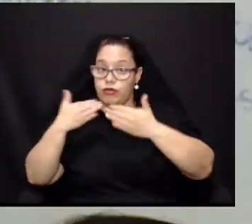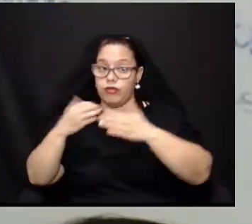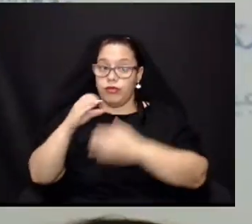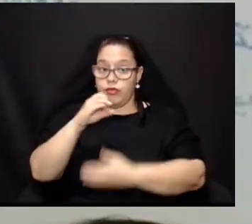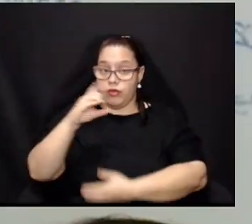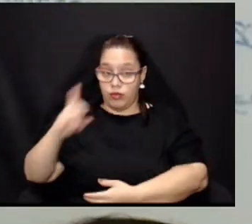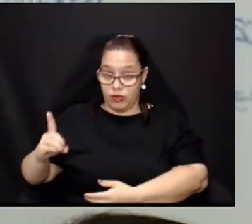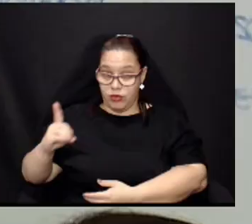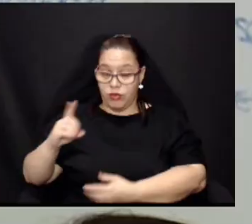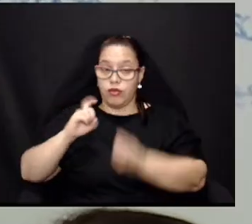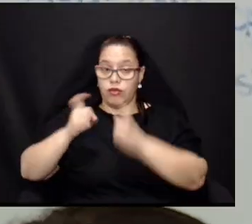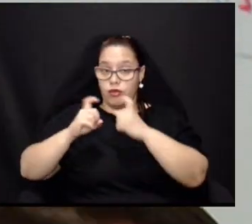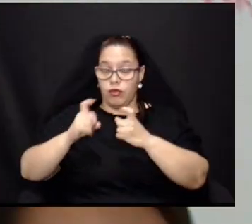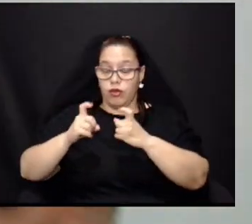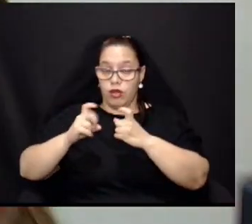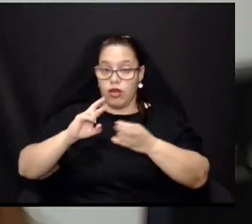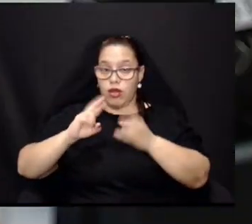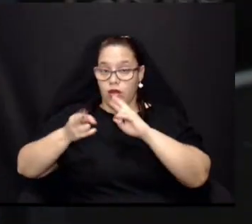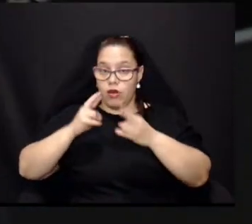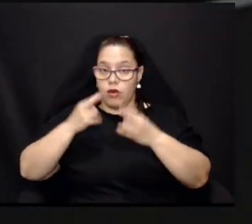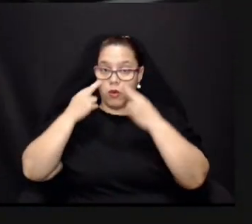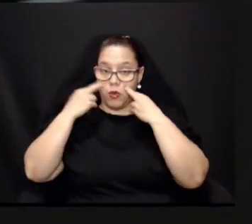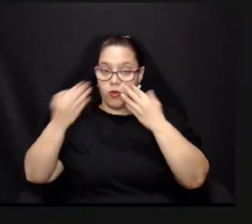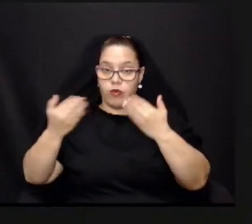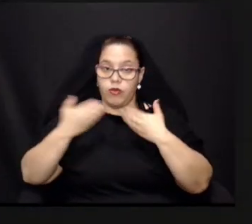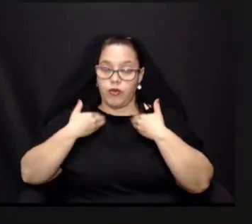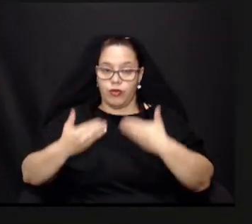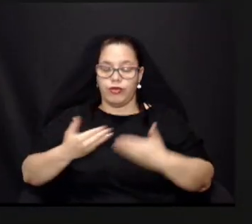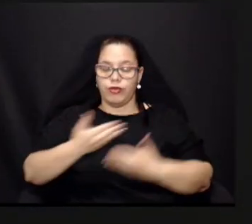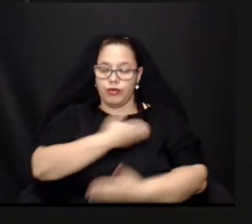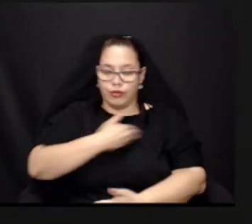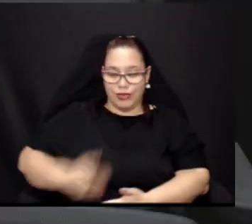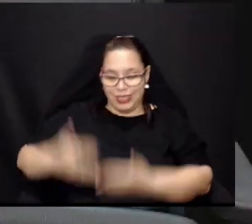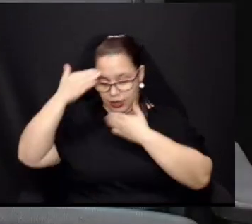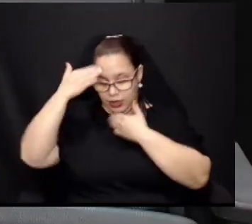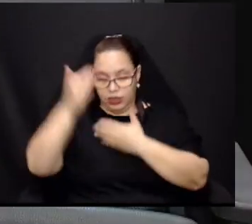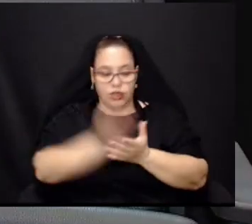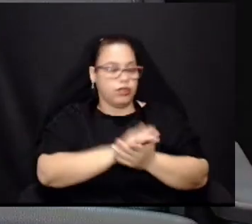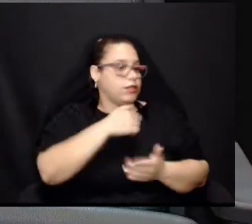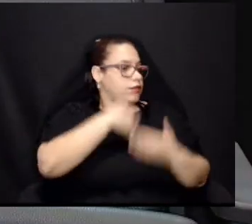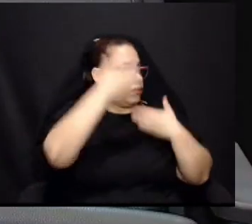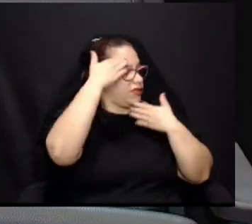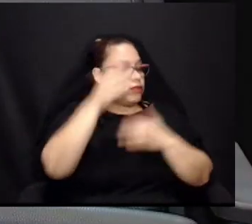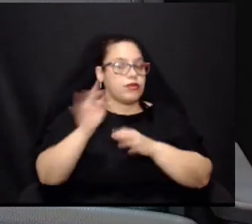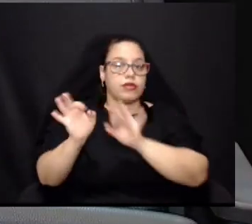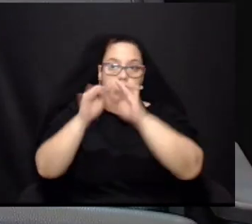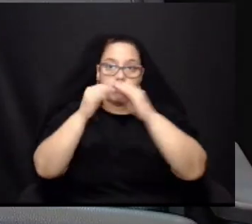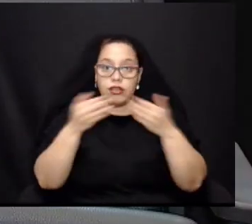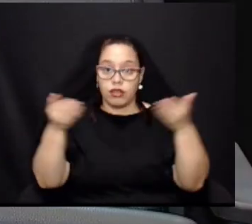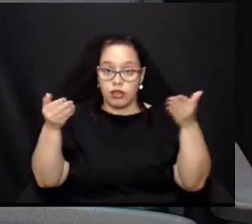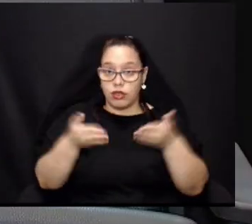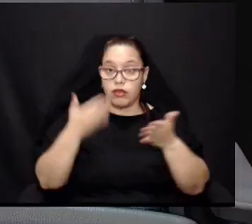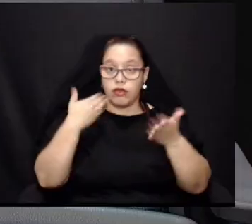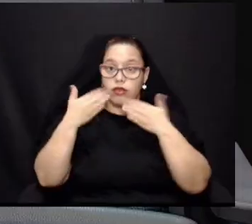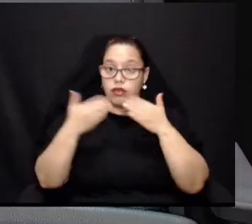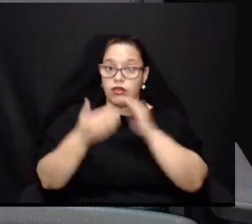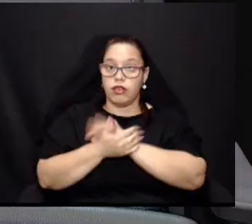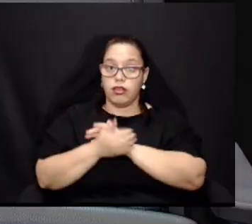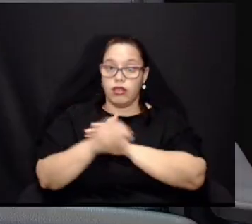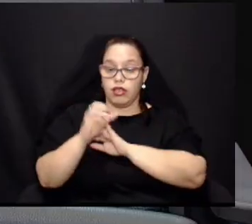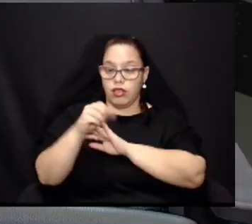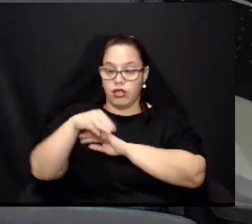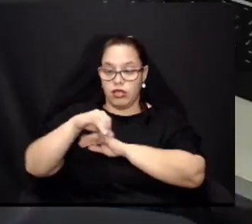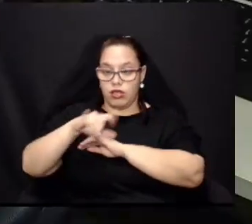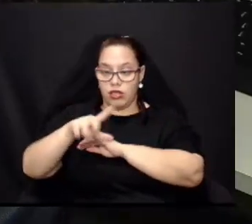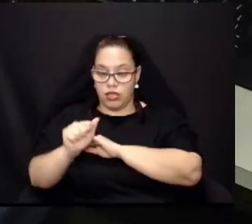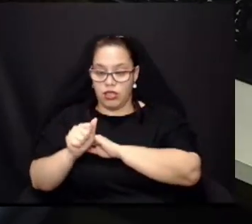Relações Públicas e Cerimonial aqui da Câmara de Campinas. Muito obrigado, viu? Eu que agradeço. E pessoal, agora a gente vai conversar com a Camila Sanches, ela